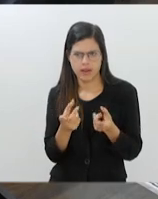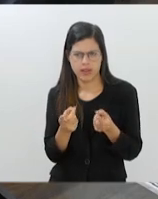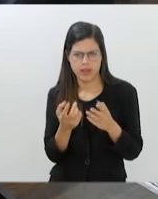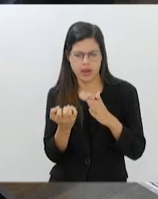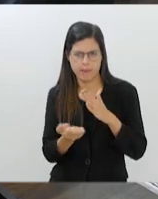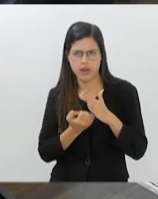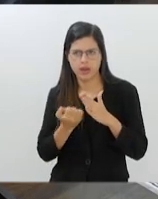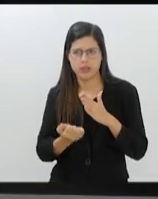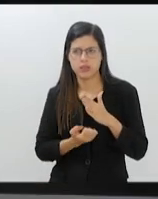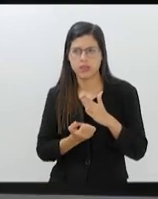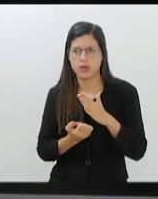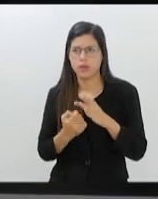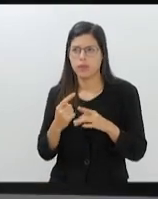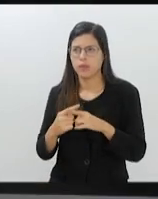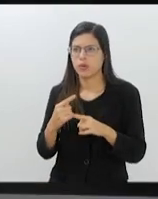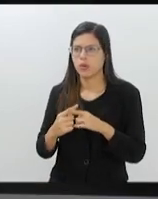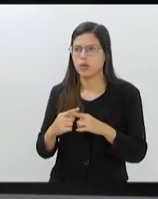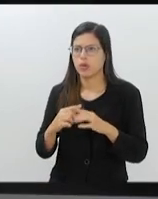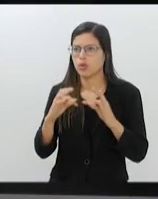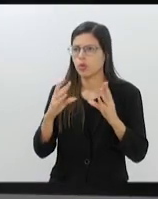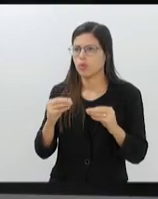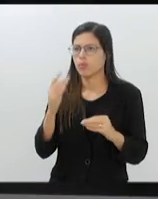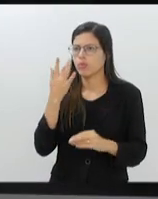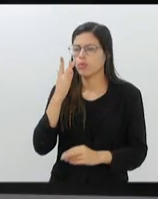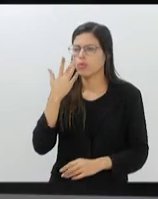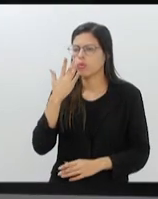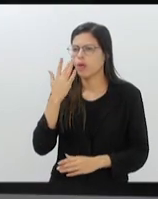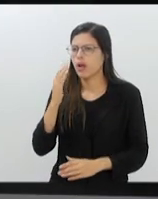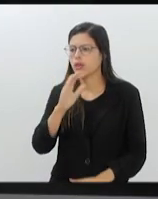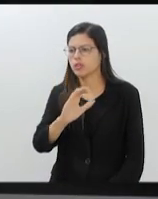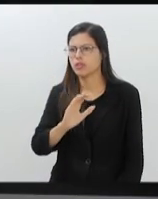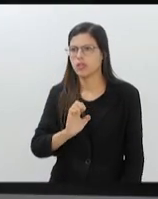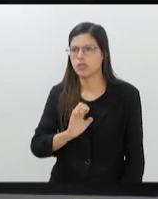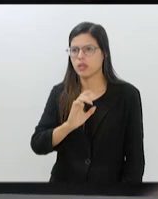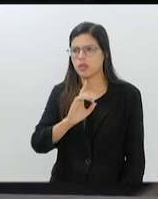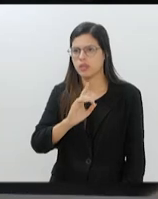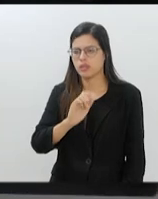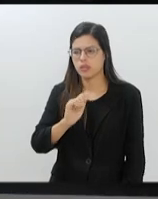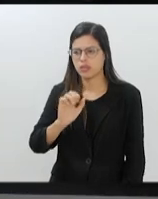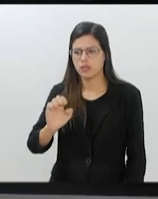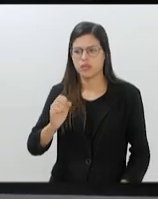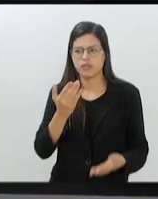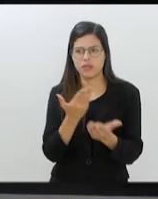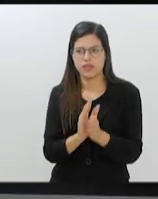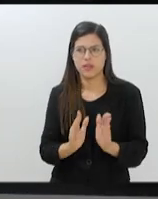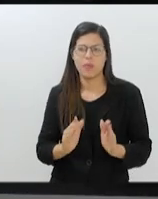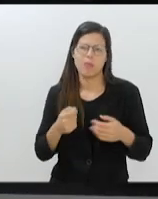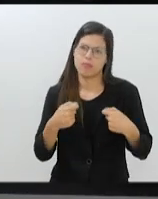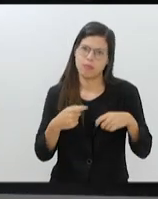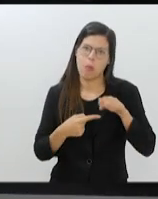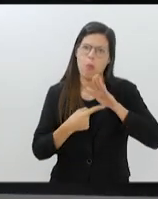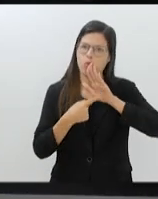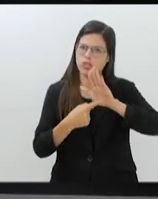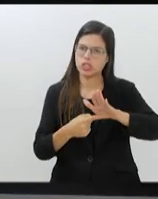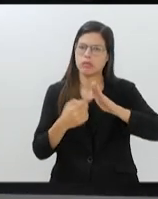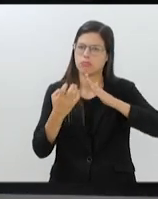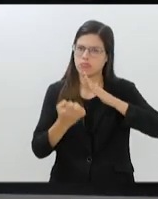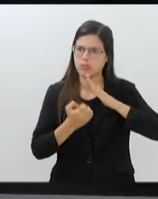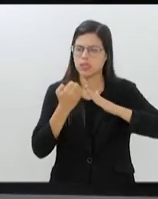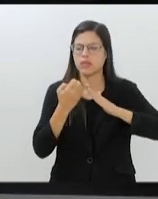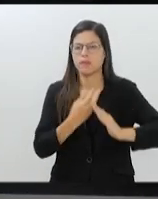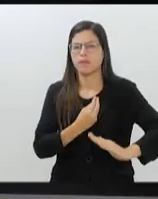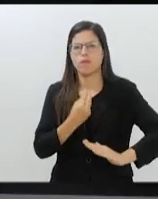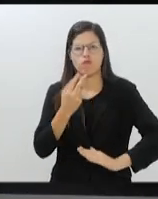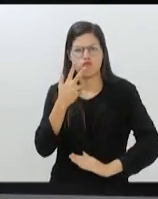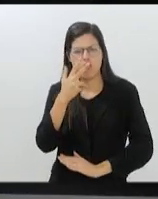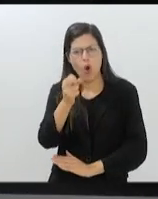a todo mundo acha que a Sedai acabou a Sedai tem que mostrar que ela está viva forte que é uma empresar PR quem mostrar pra